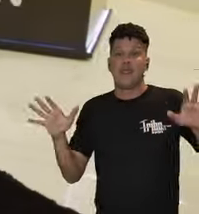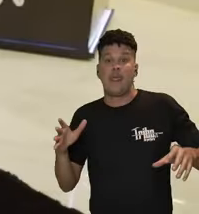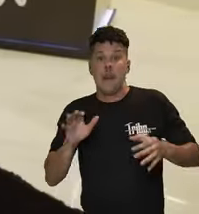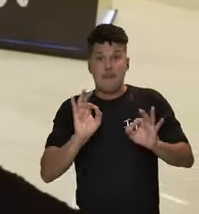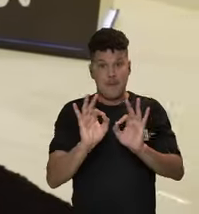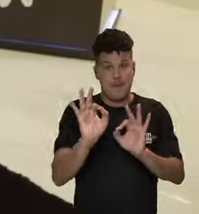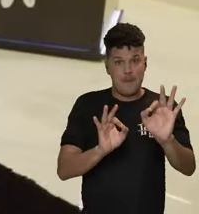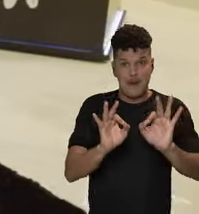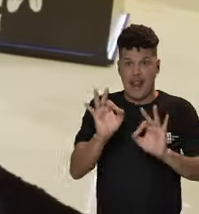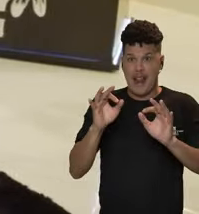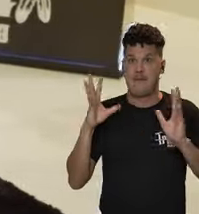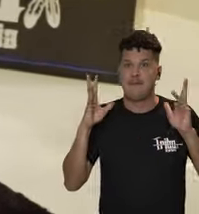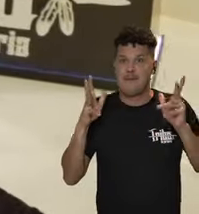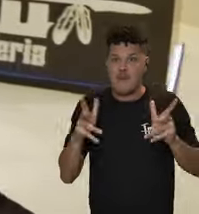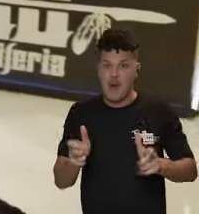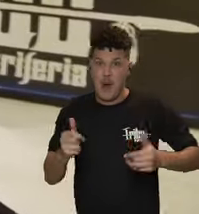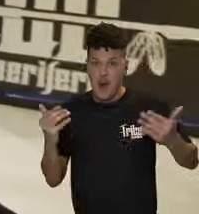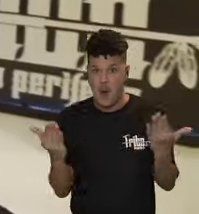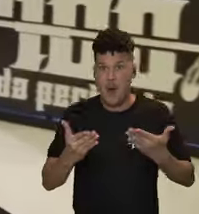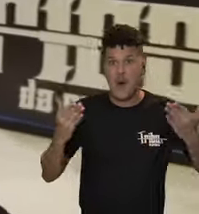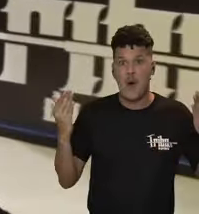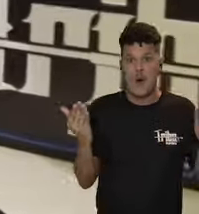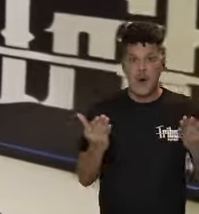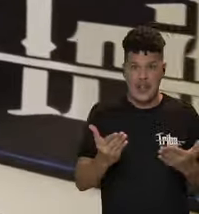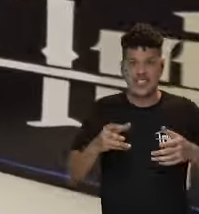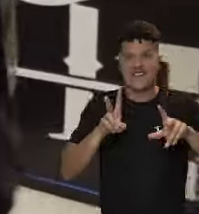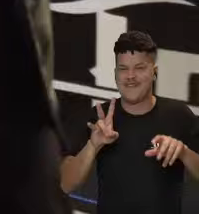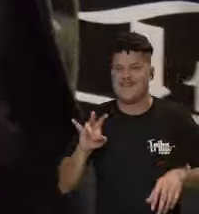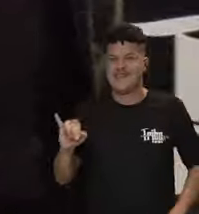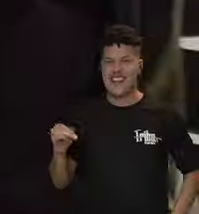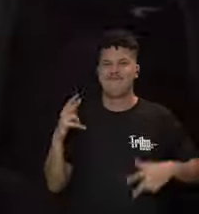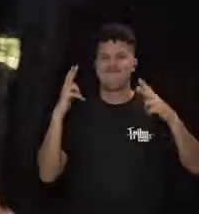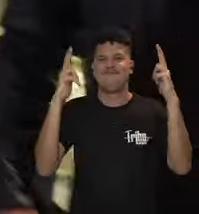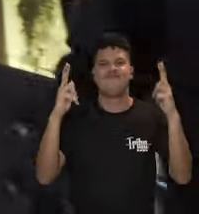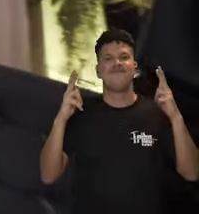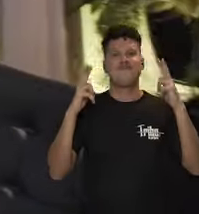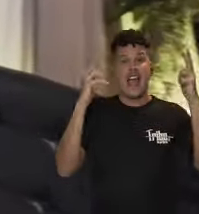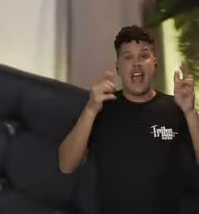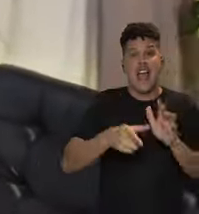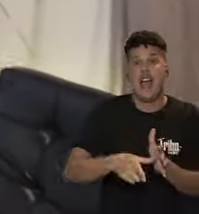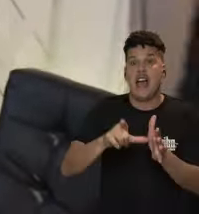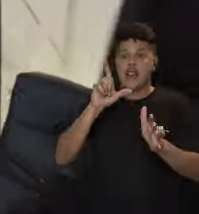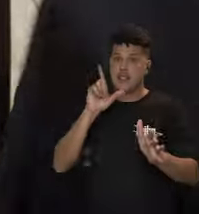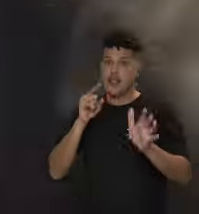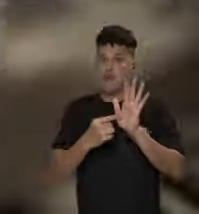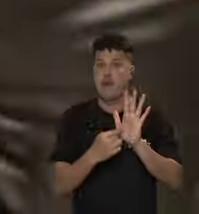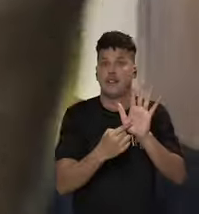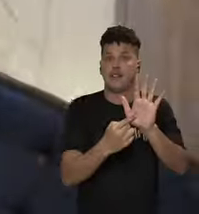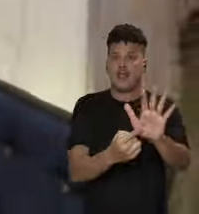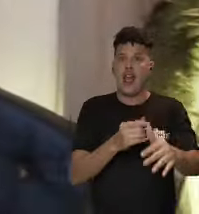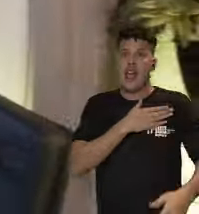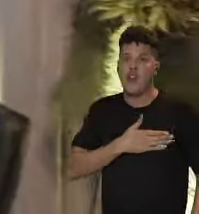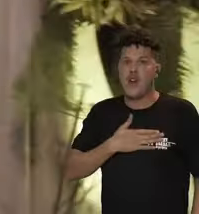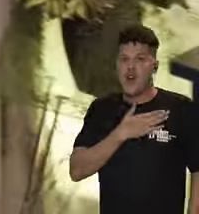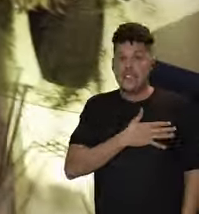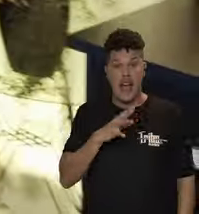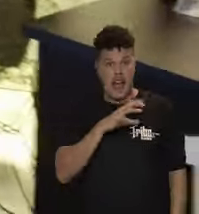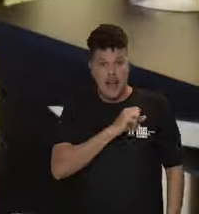rolê. Receita pra esquecer a dor e o desprazer. Antes de mostrar que gosta, ame primeiro